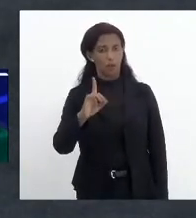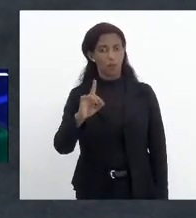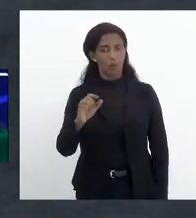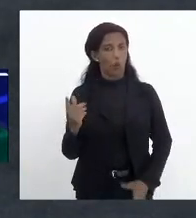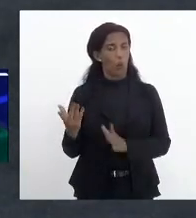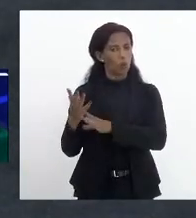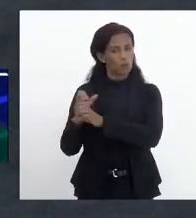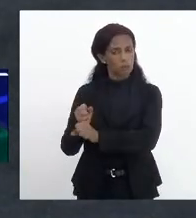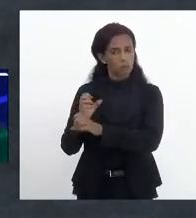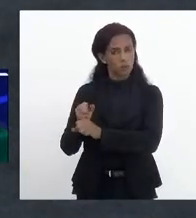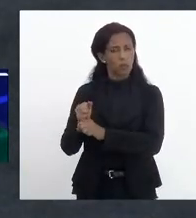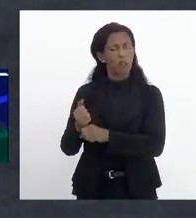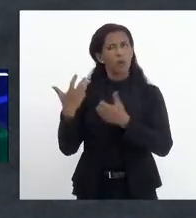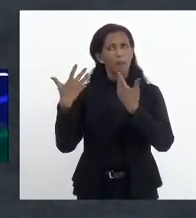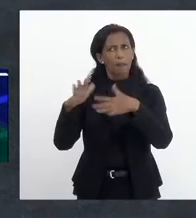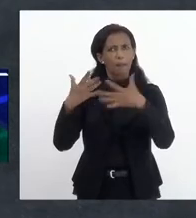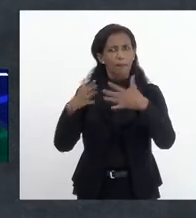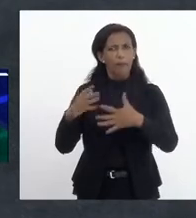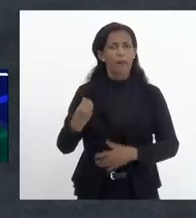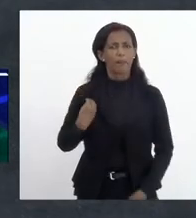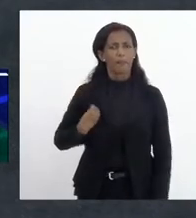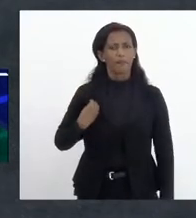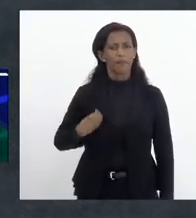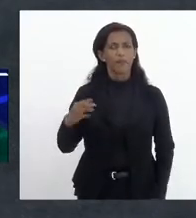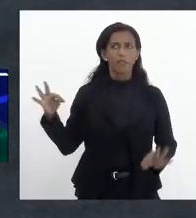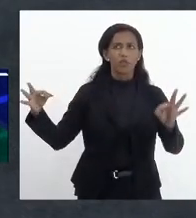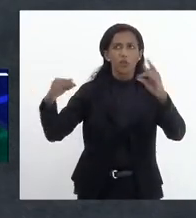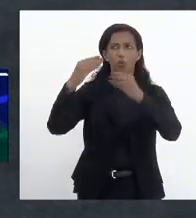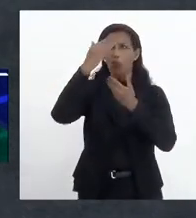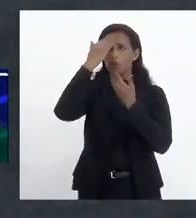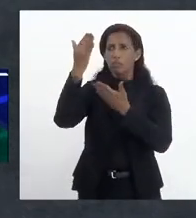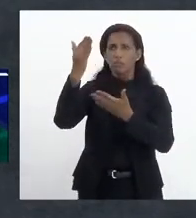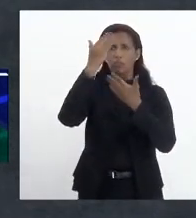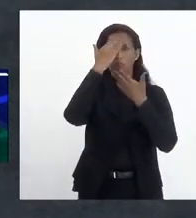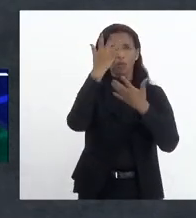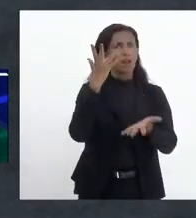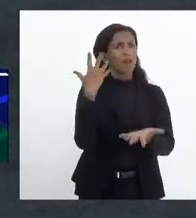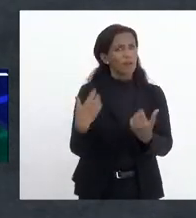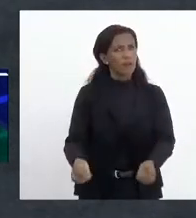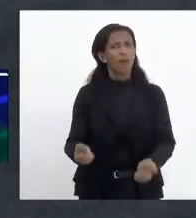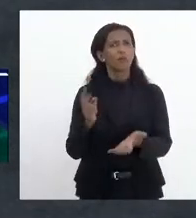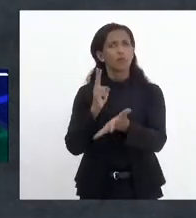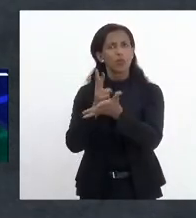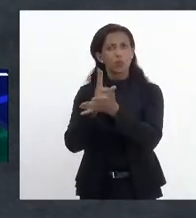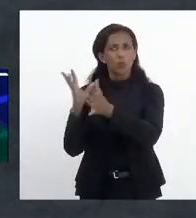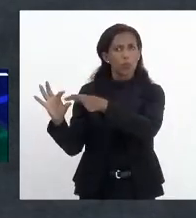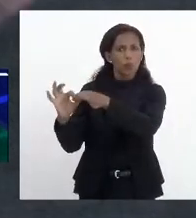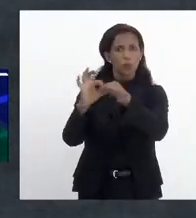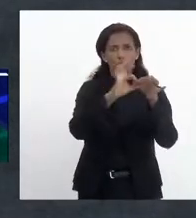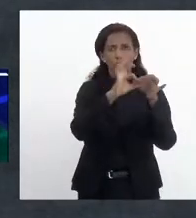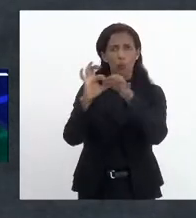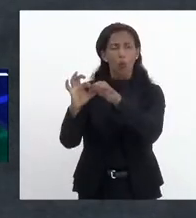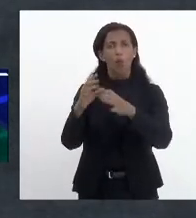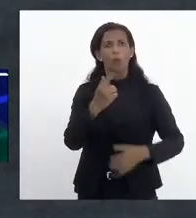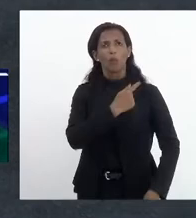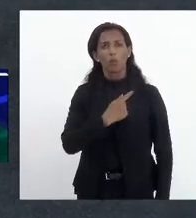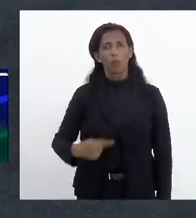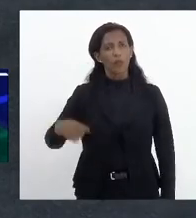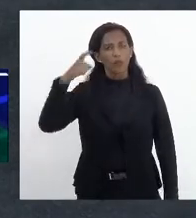aqui parabenizar, agradecer a presença de todos vocês. Vamos continuar unidos para que o governo